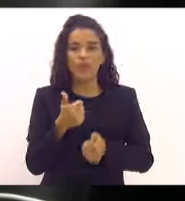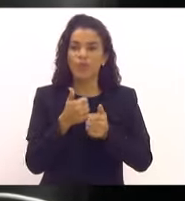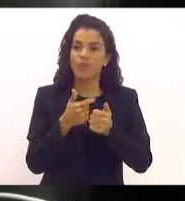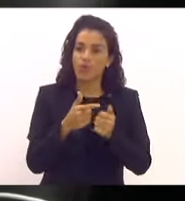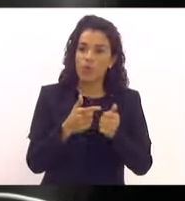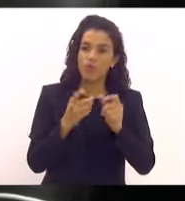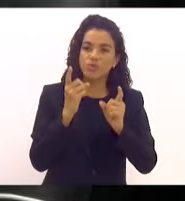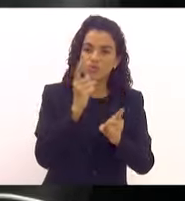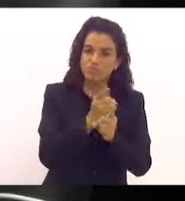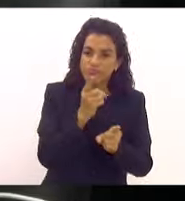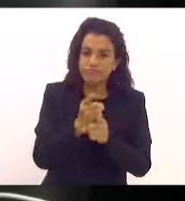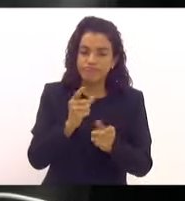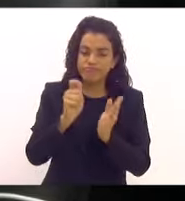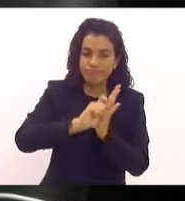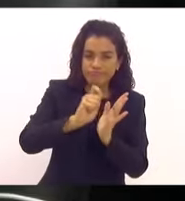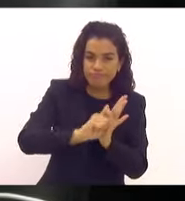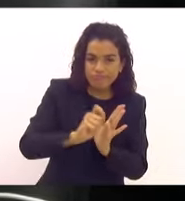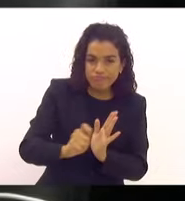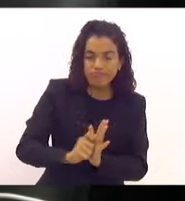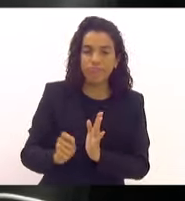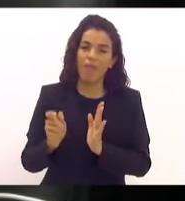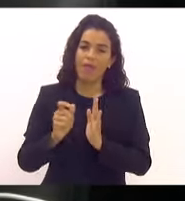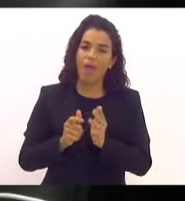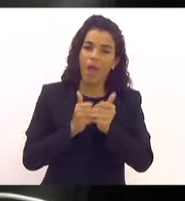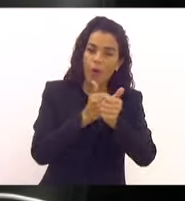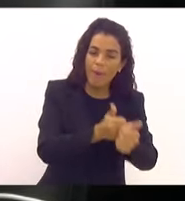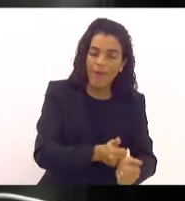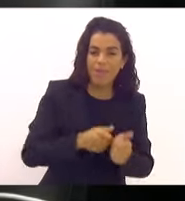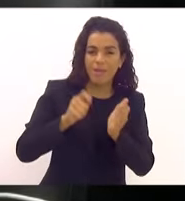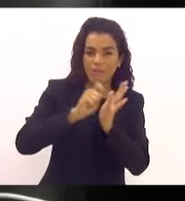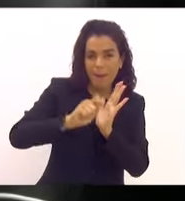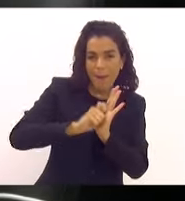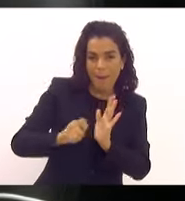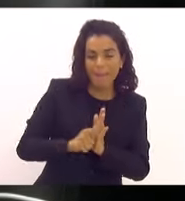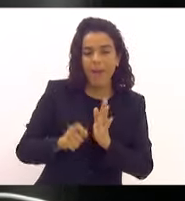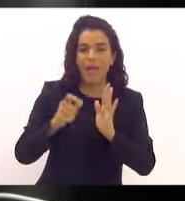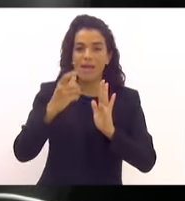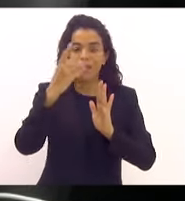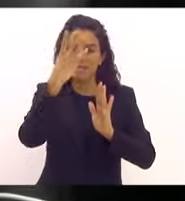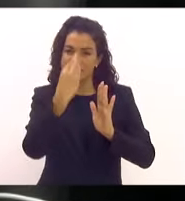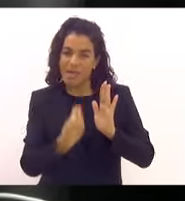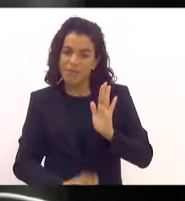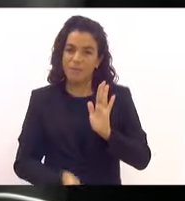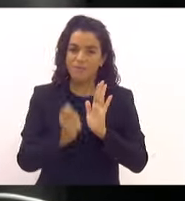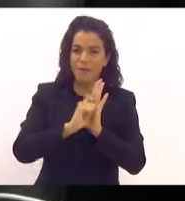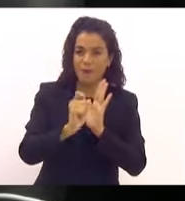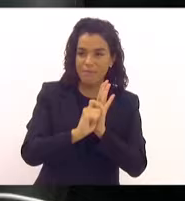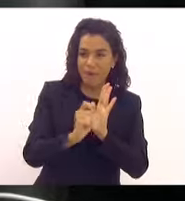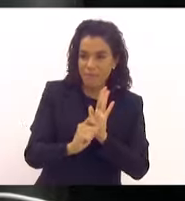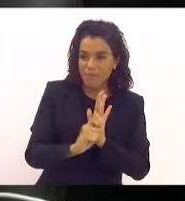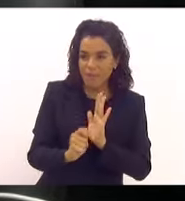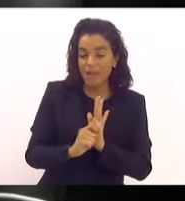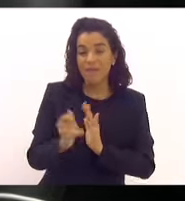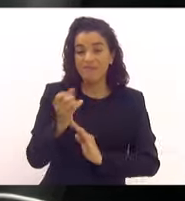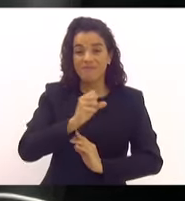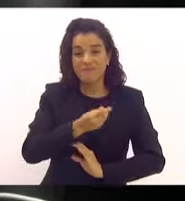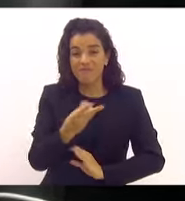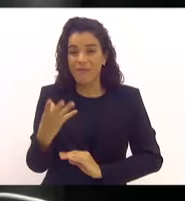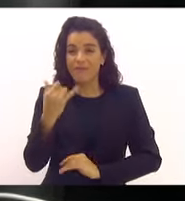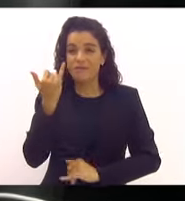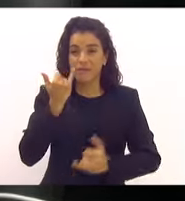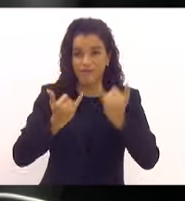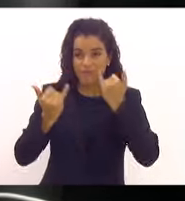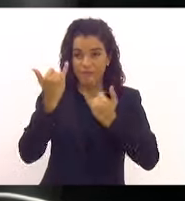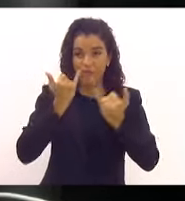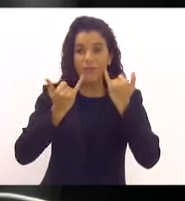diagnóstico, acompanhamento, e vai colocando nessa caderneta, que é um arrazoado de informações muito